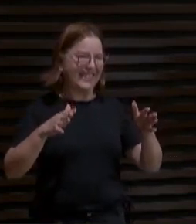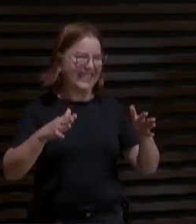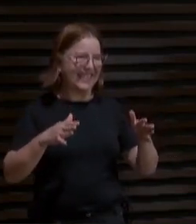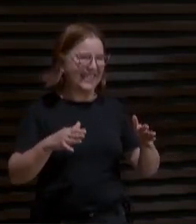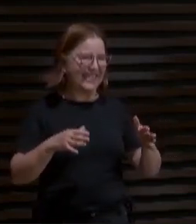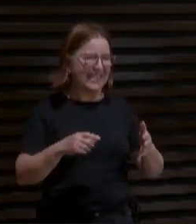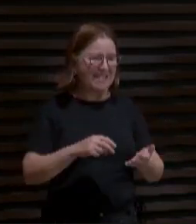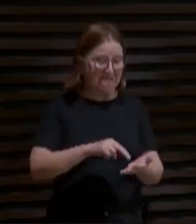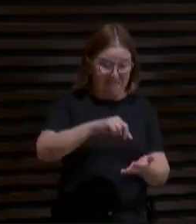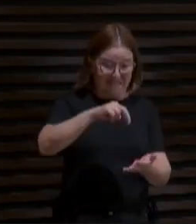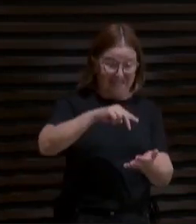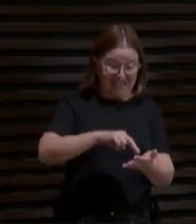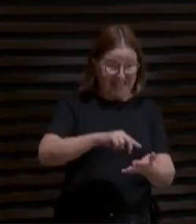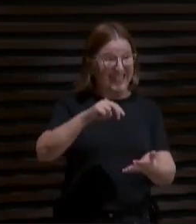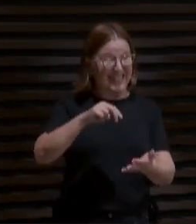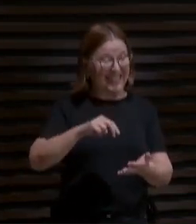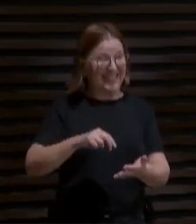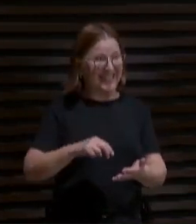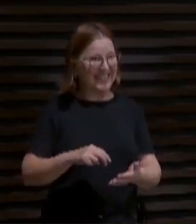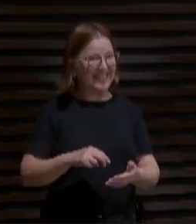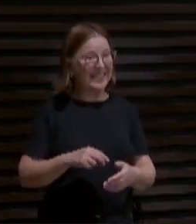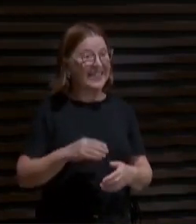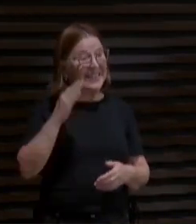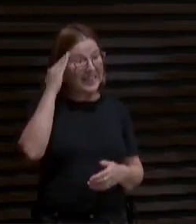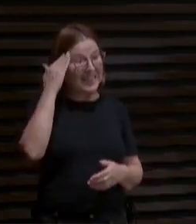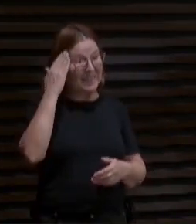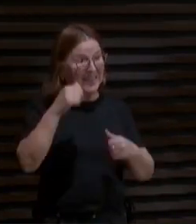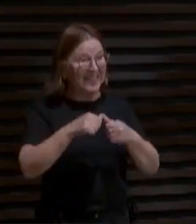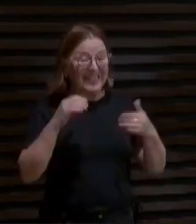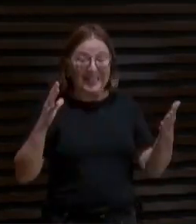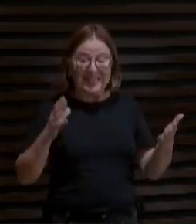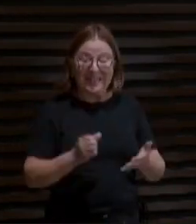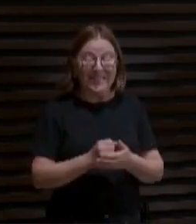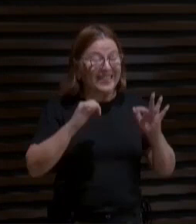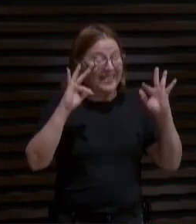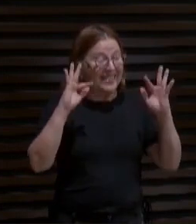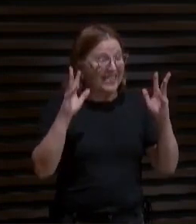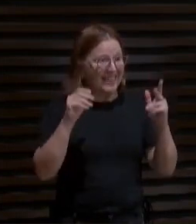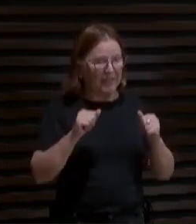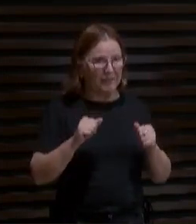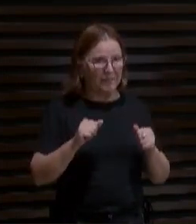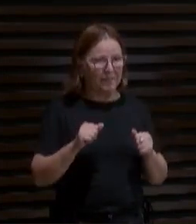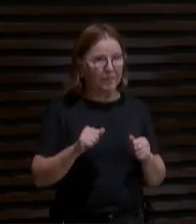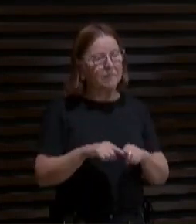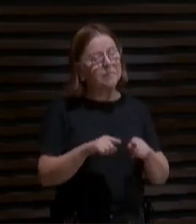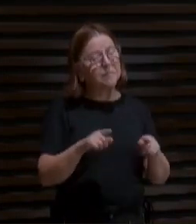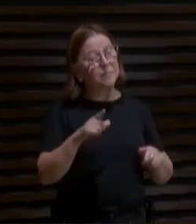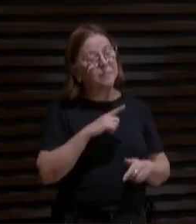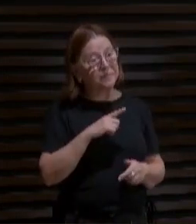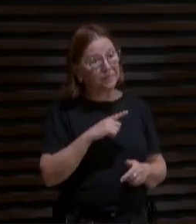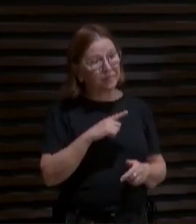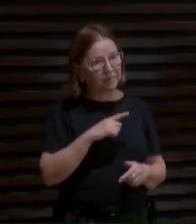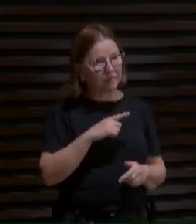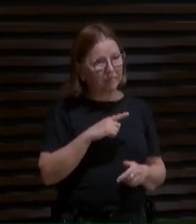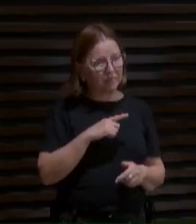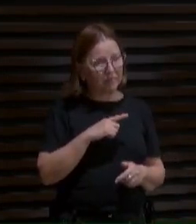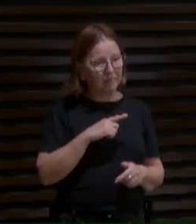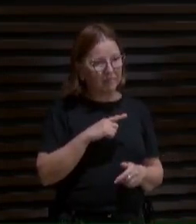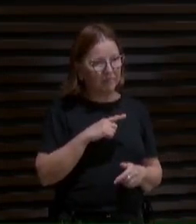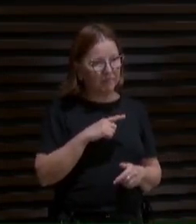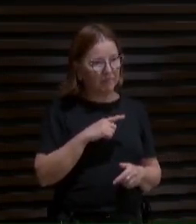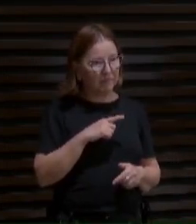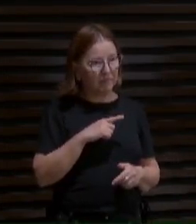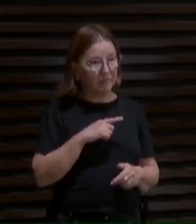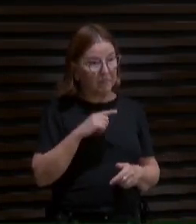de alegria, de saber que essa redenção é maravilhosa. Mas existe um brasume da